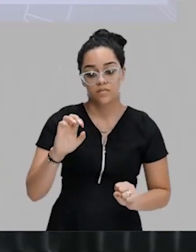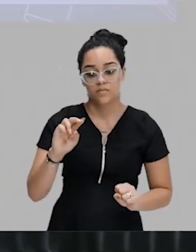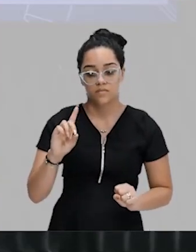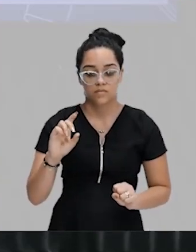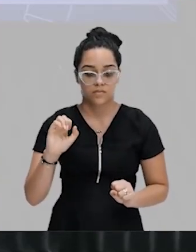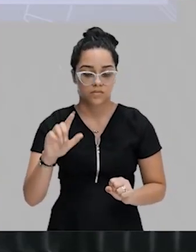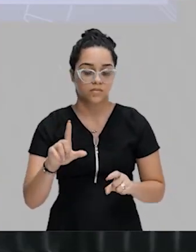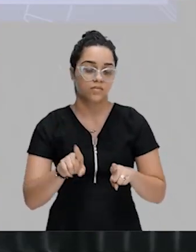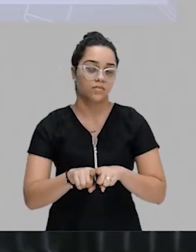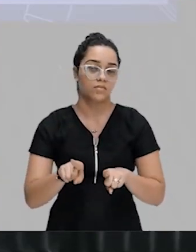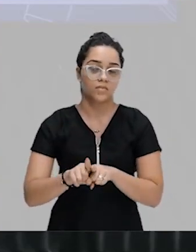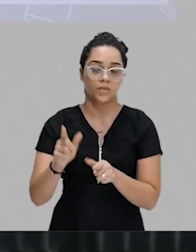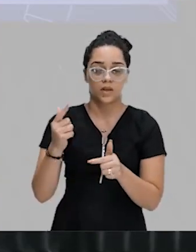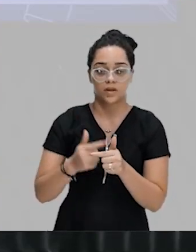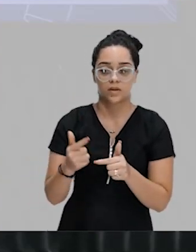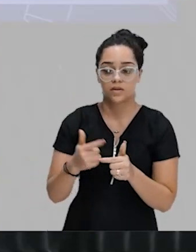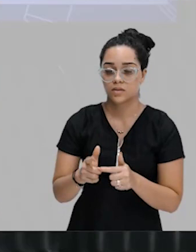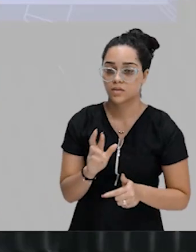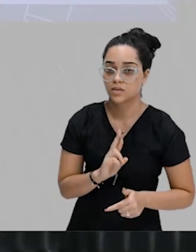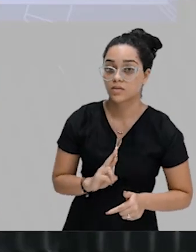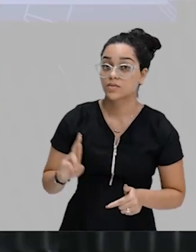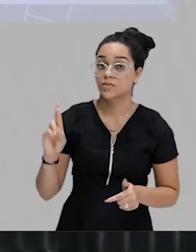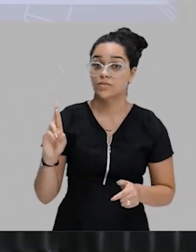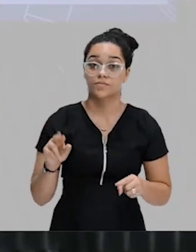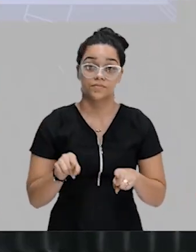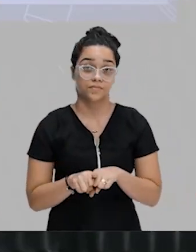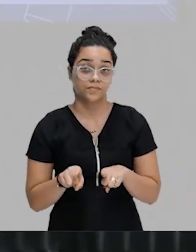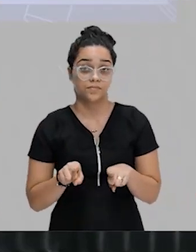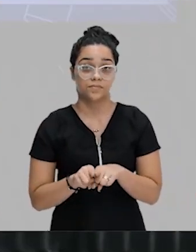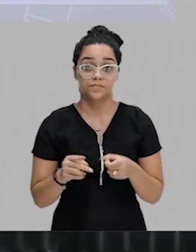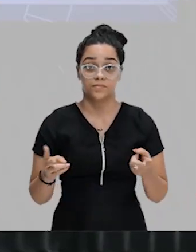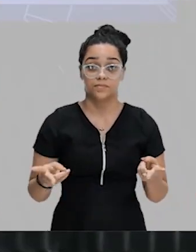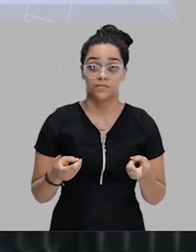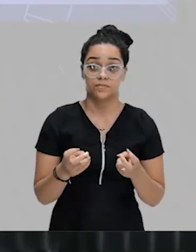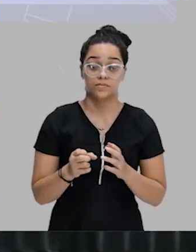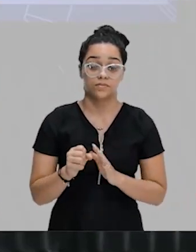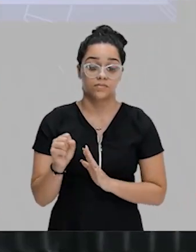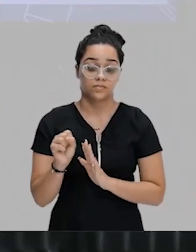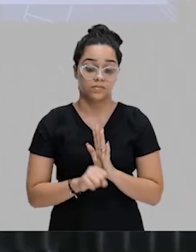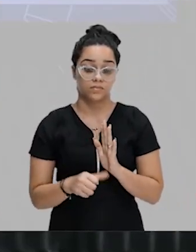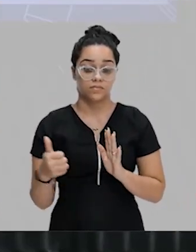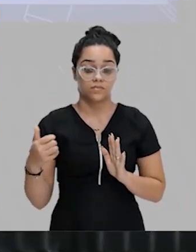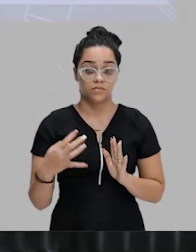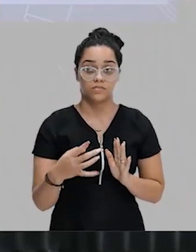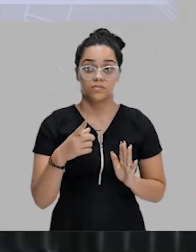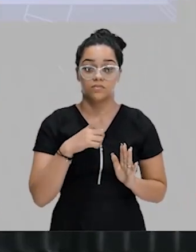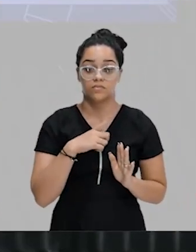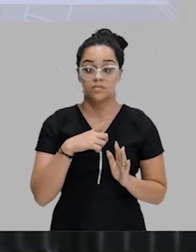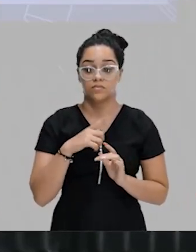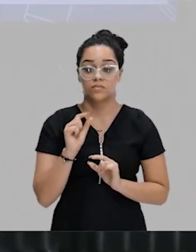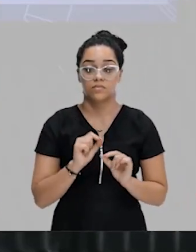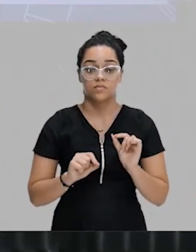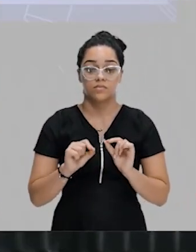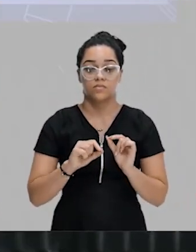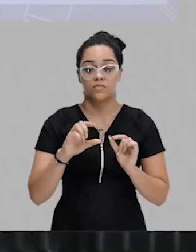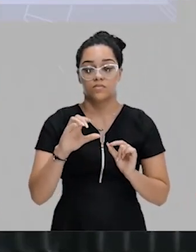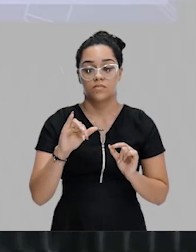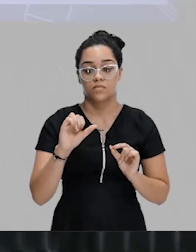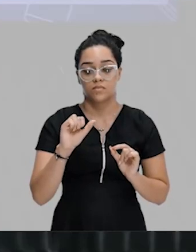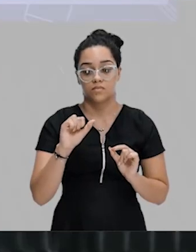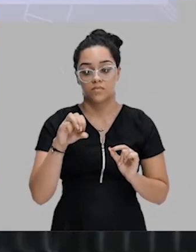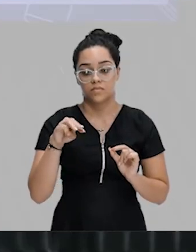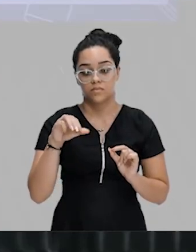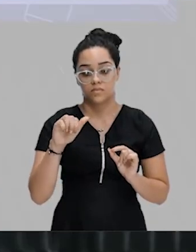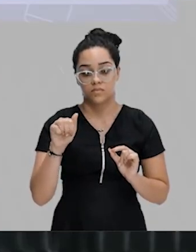na própria crise religiosa. Observe que nós teremos no século XIV o cisma do Ocidente. Não